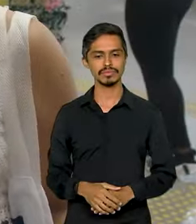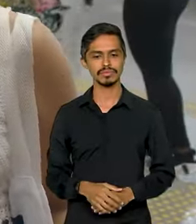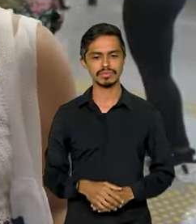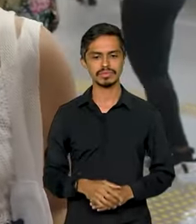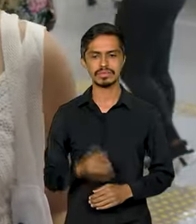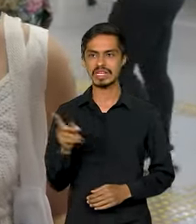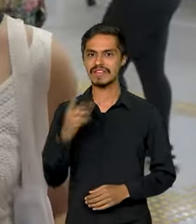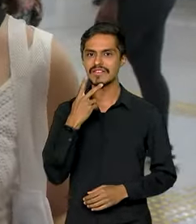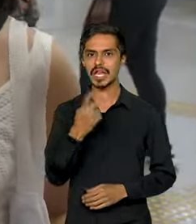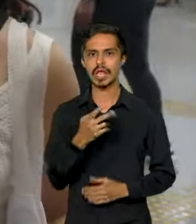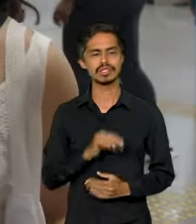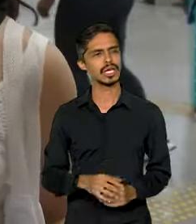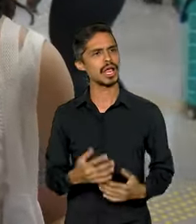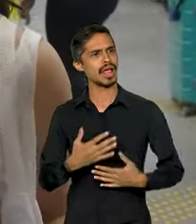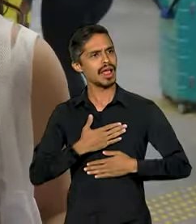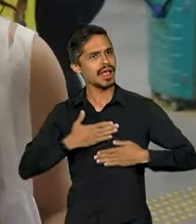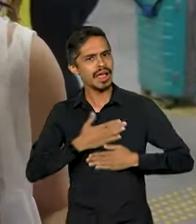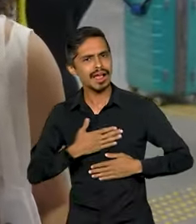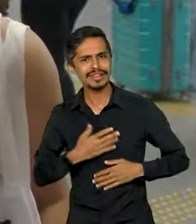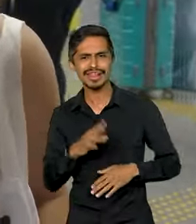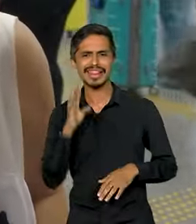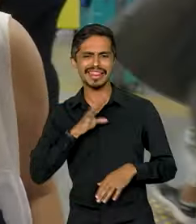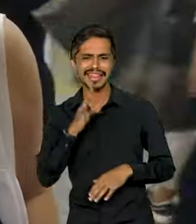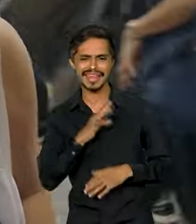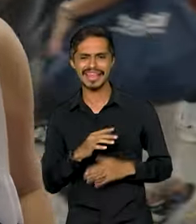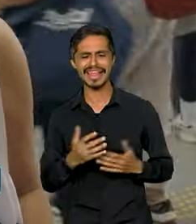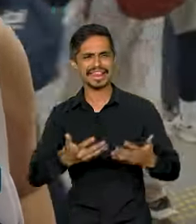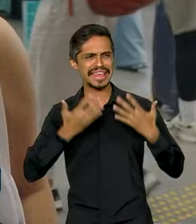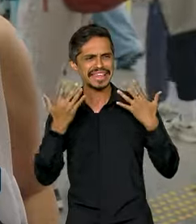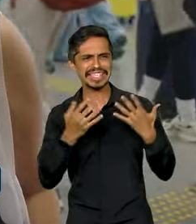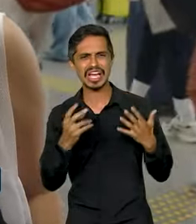muito alegre, com muita cultura musical, muita